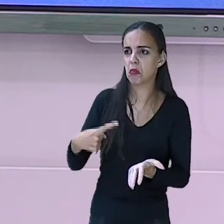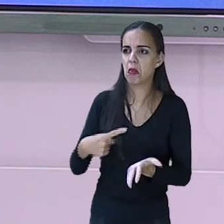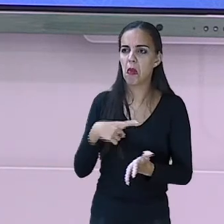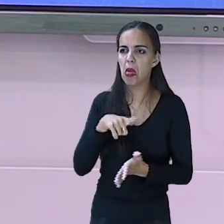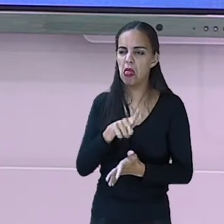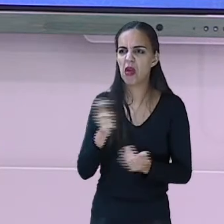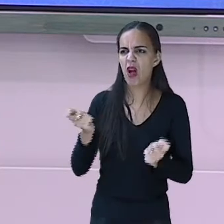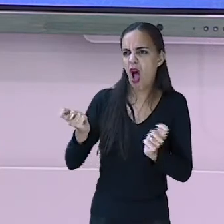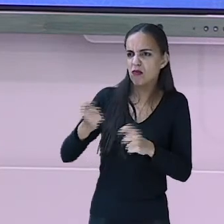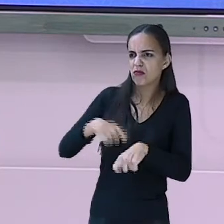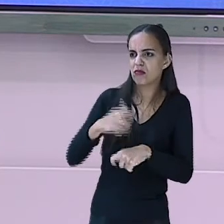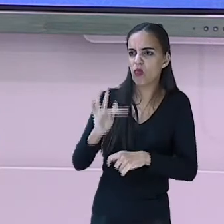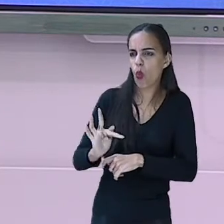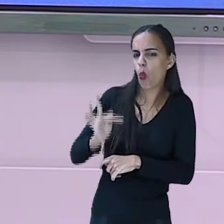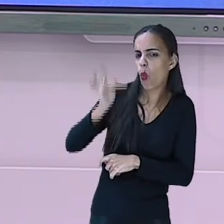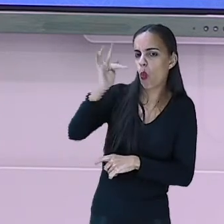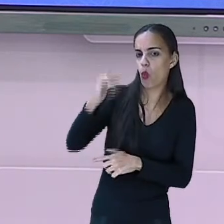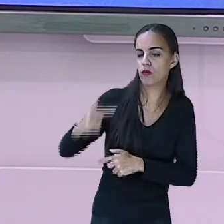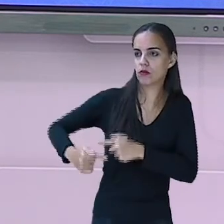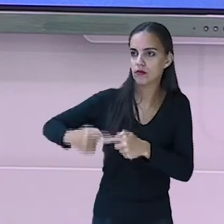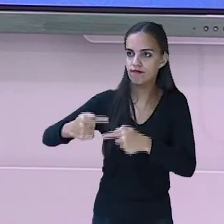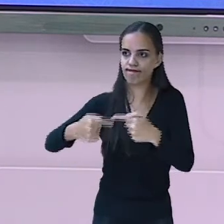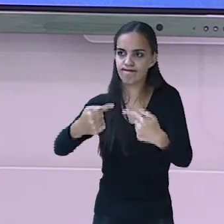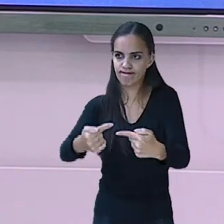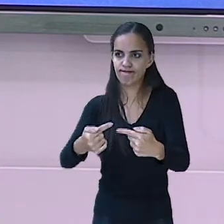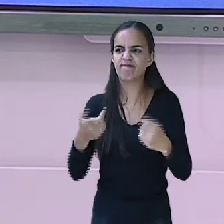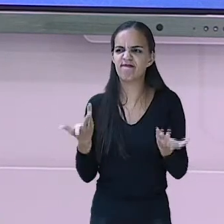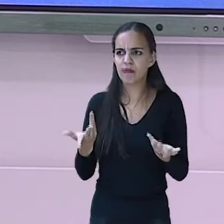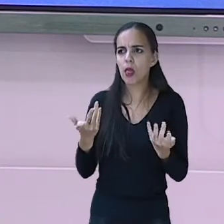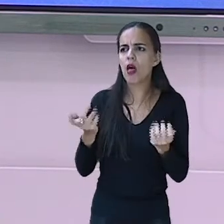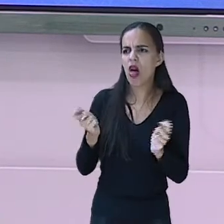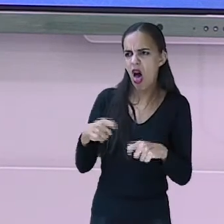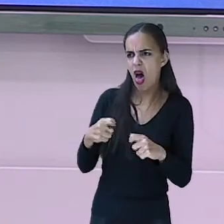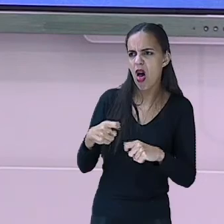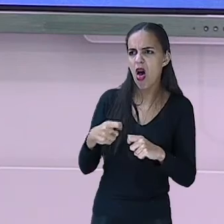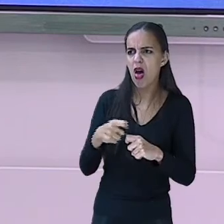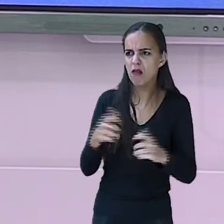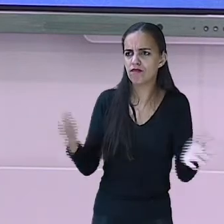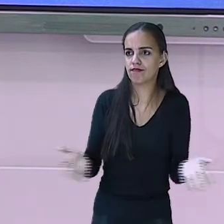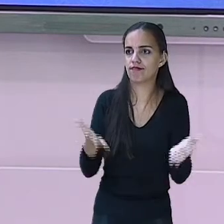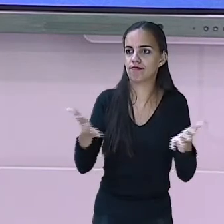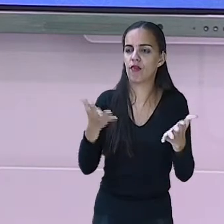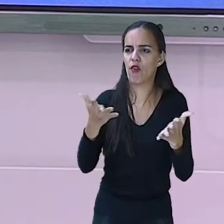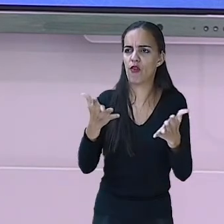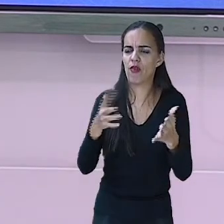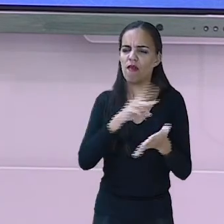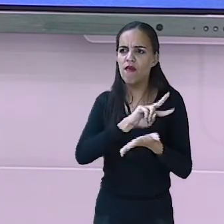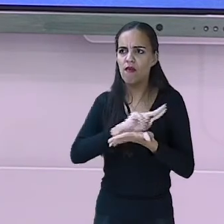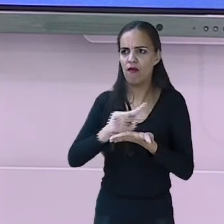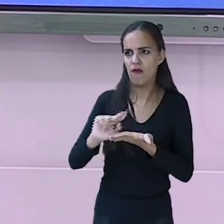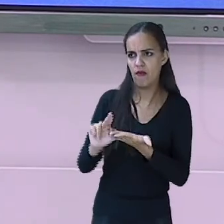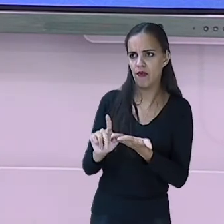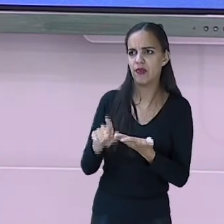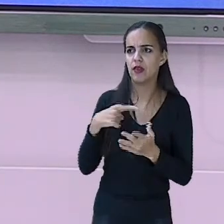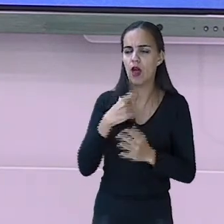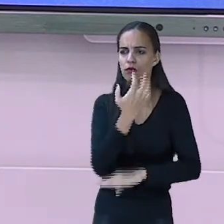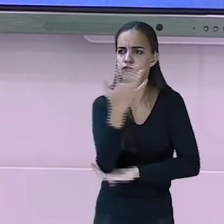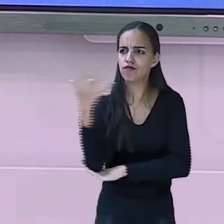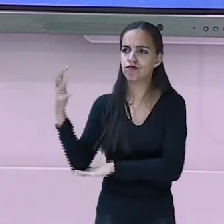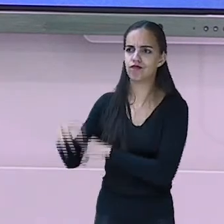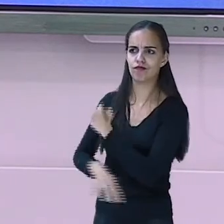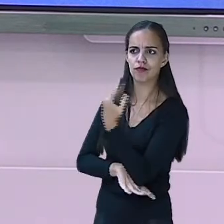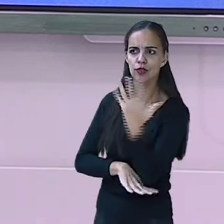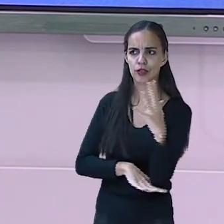futuras gerações em prover suas próprias demandas, suas próprias necessidades. Os recursos naturais